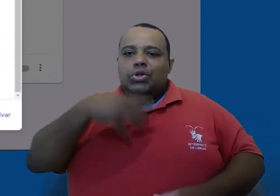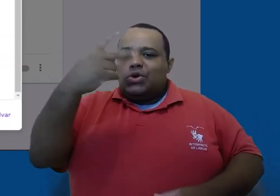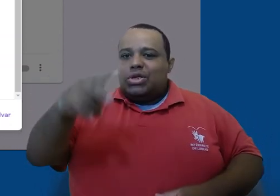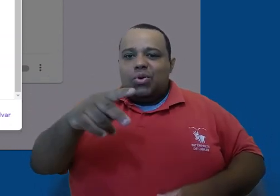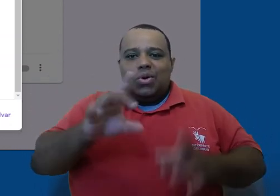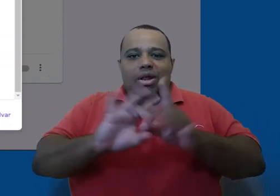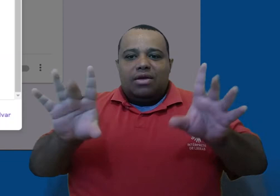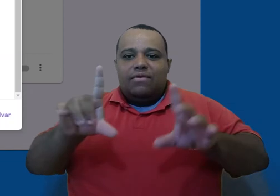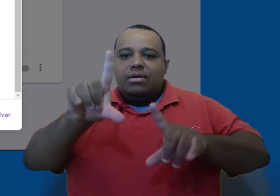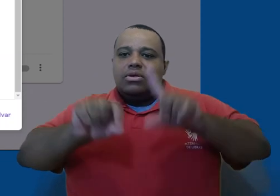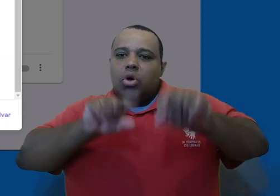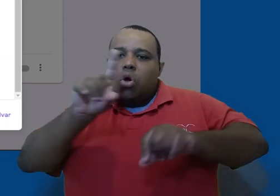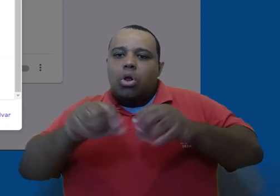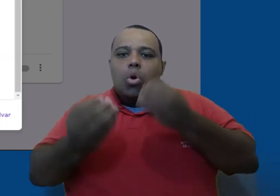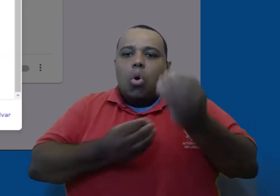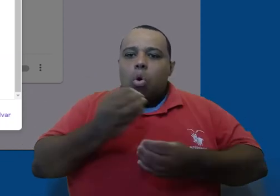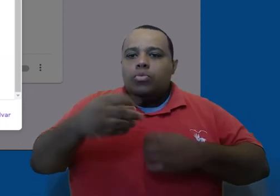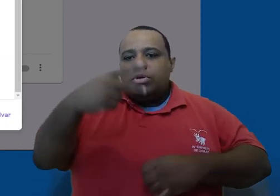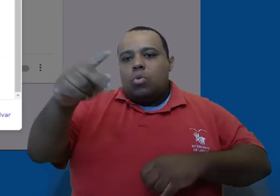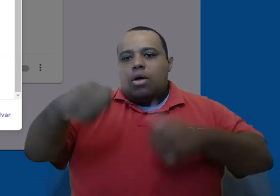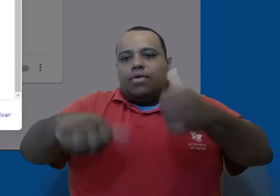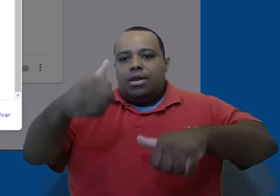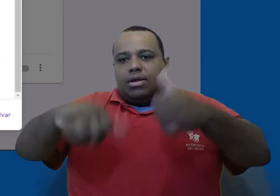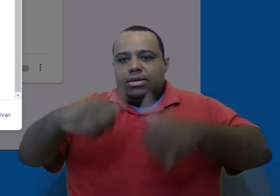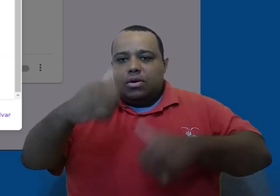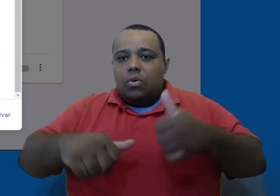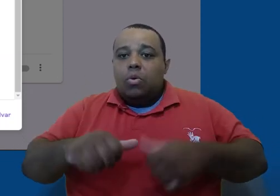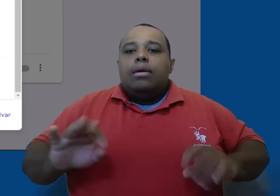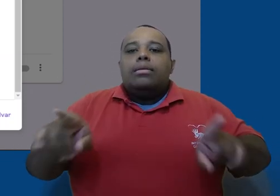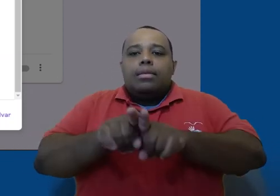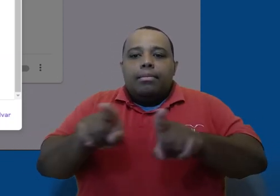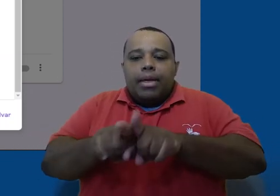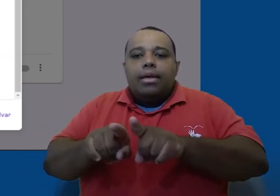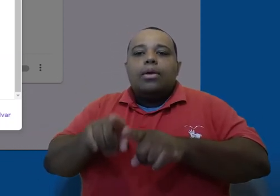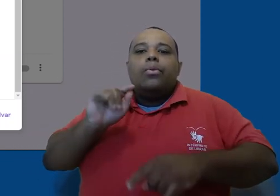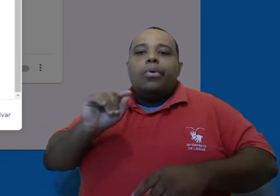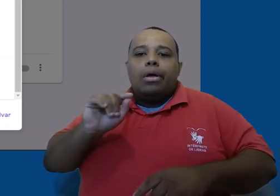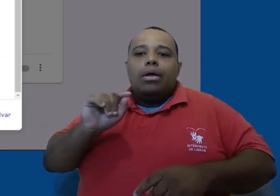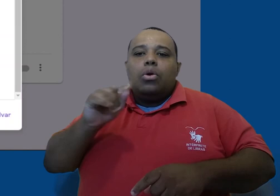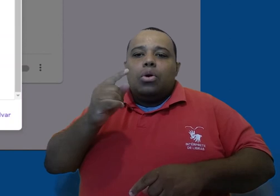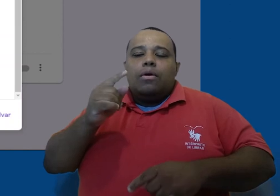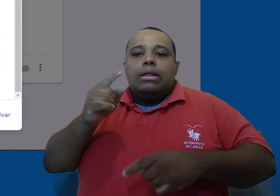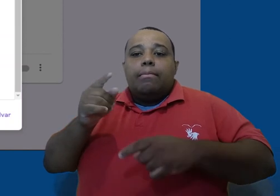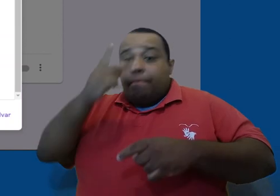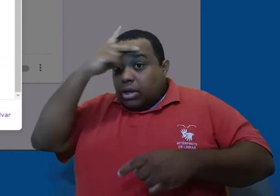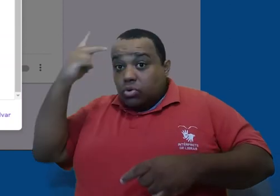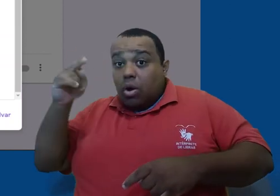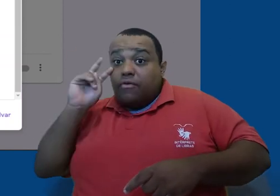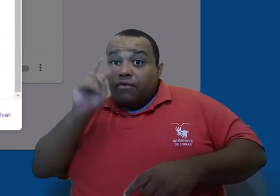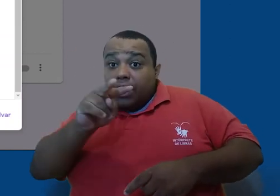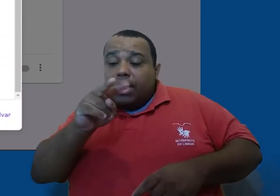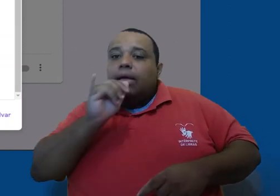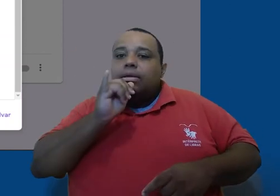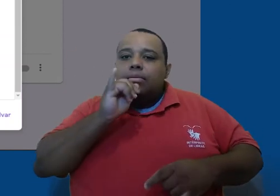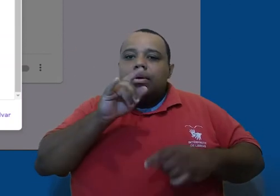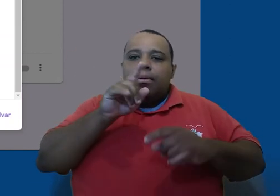essas opções vão de acordo com a sua preferência didático de avaliação por último podemos configurar o que as pessoas que respondem no nosso formulário podem ver